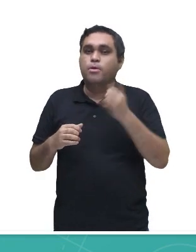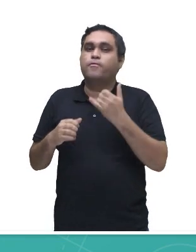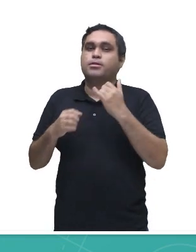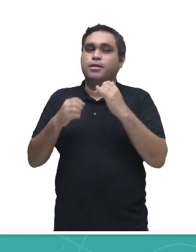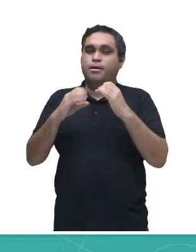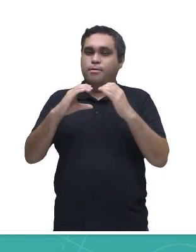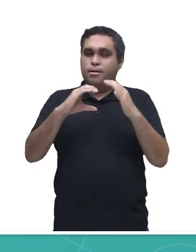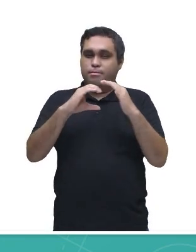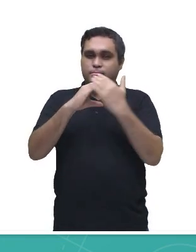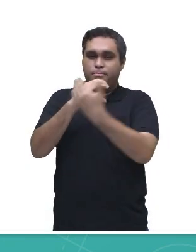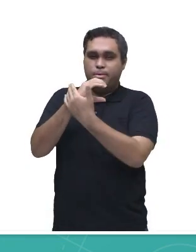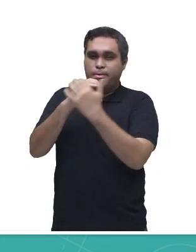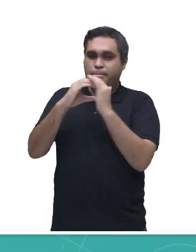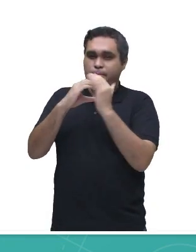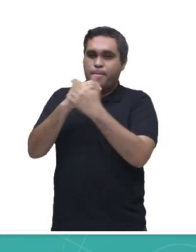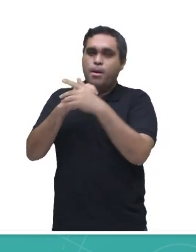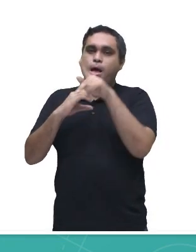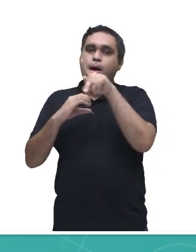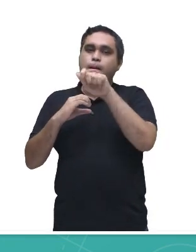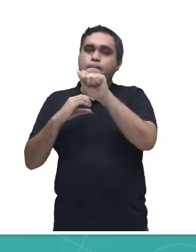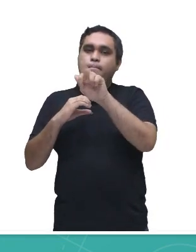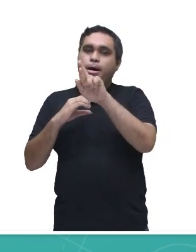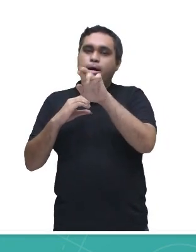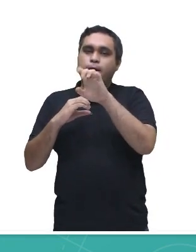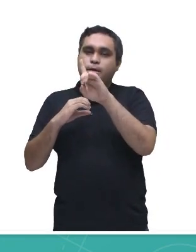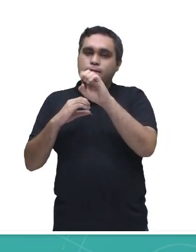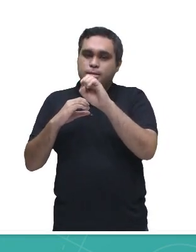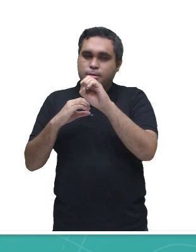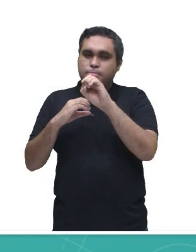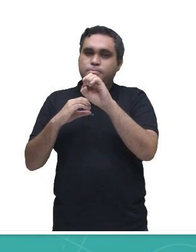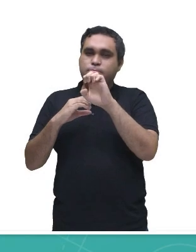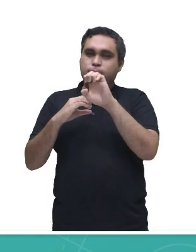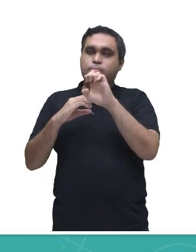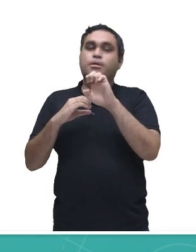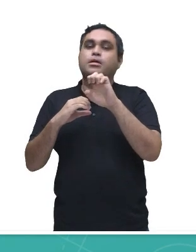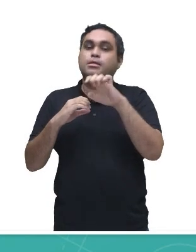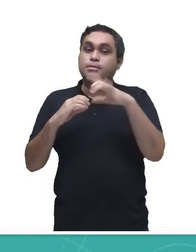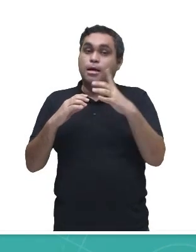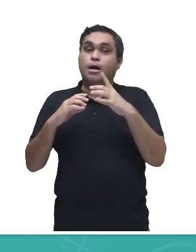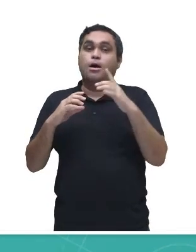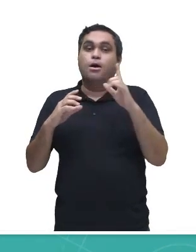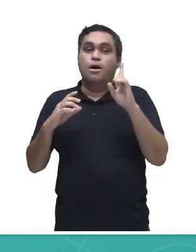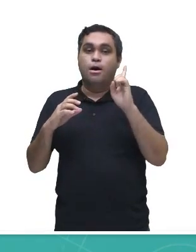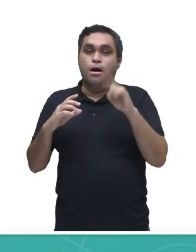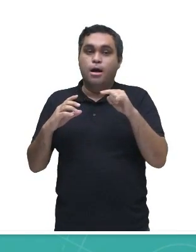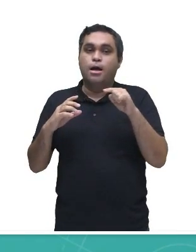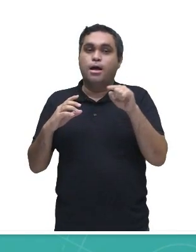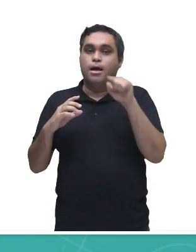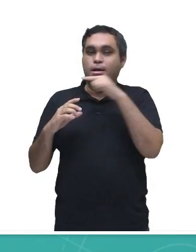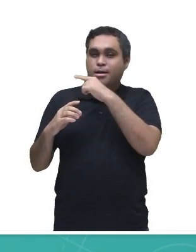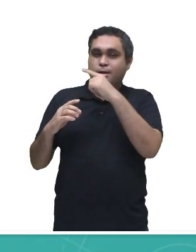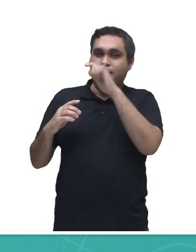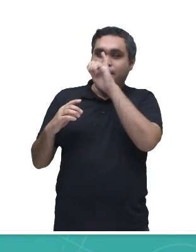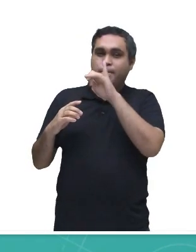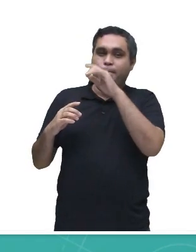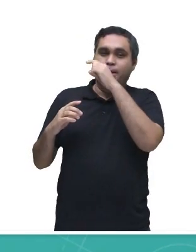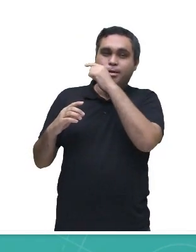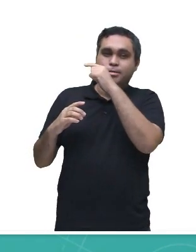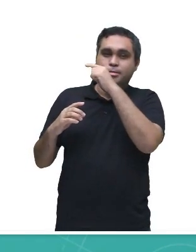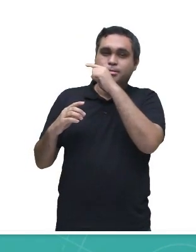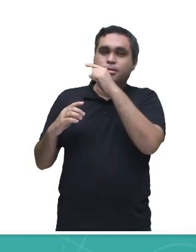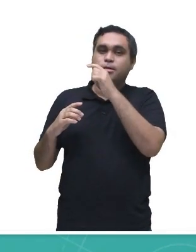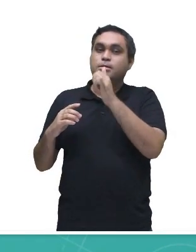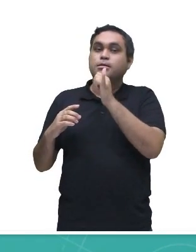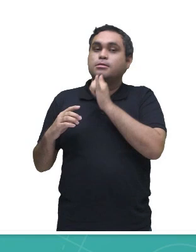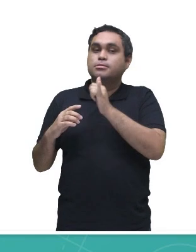dessa estrutura da célula vegetal, e aí as células estão mais próximas do que nós imaginamos. Eu trouxe aqui alguns